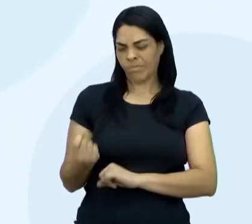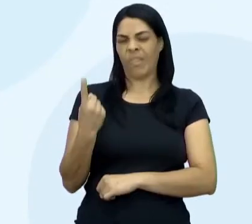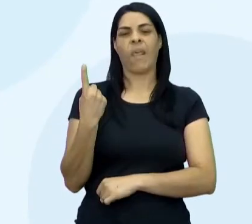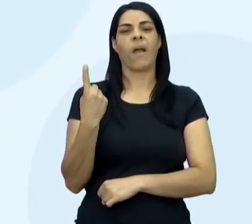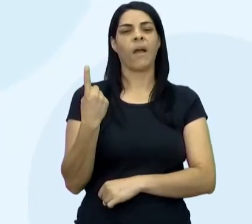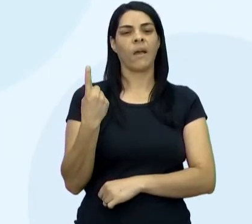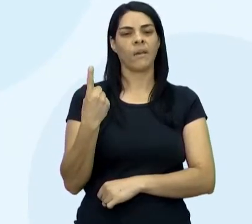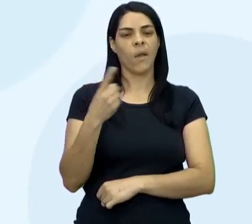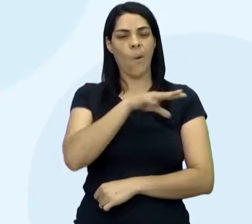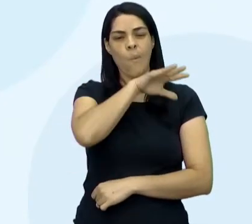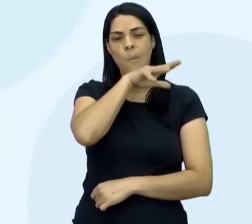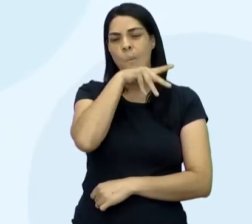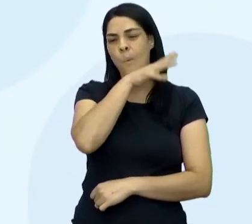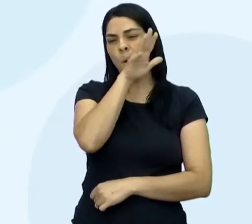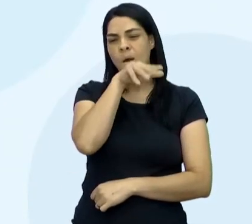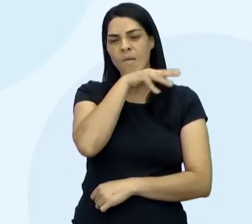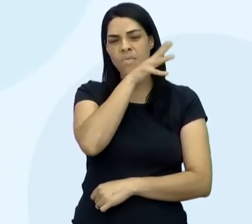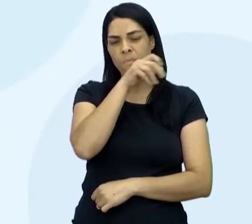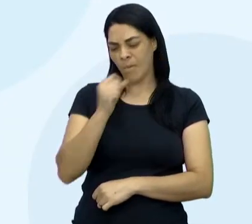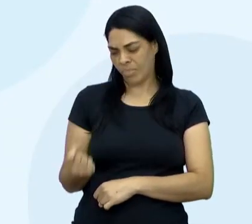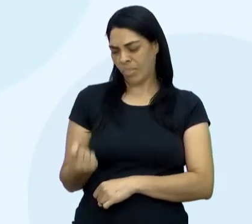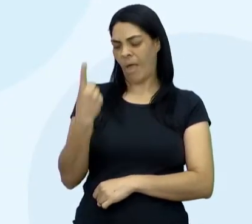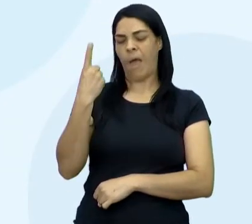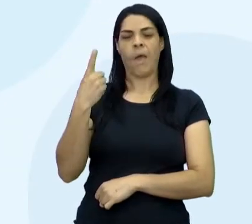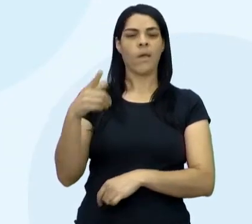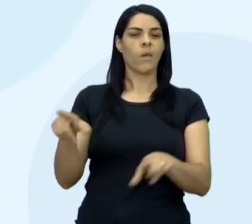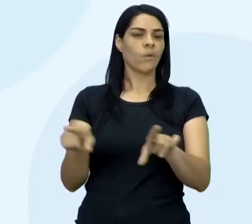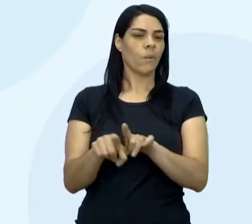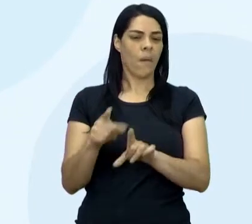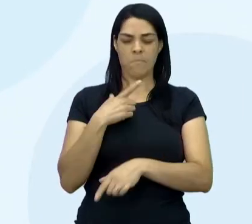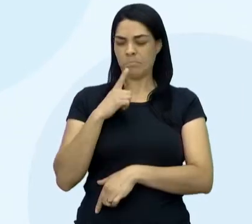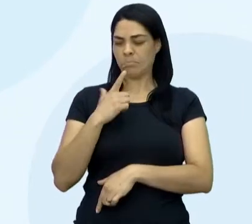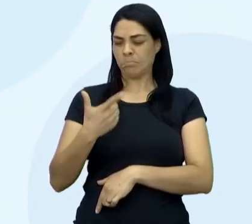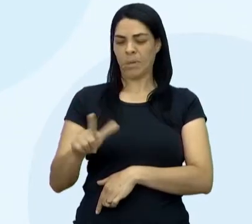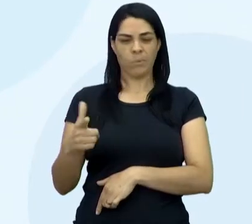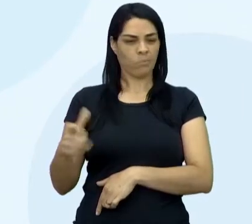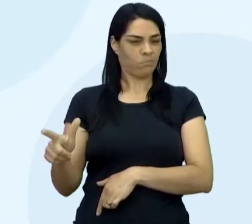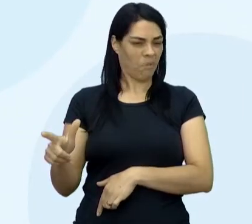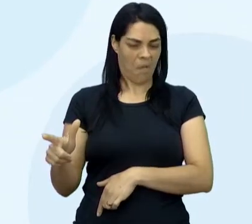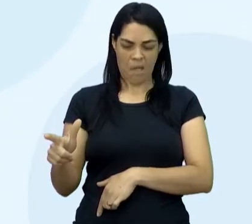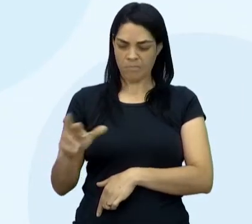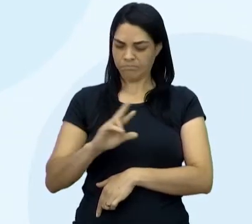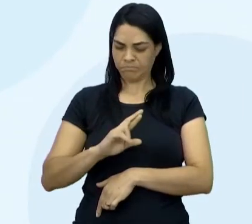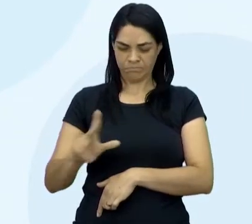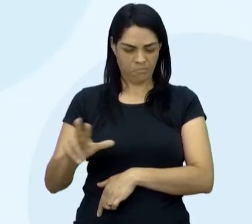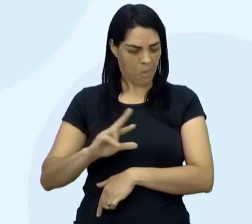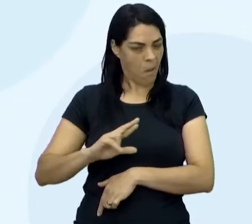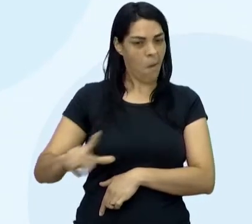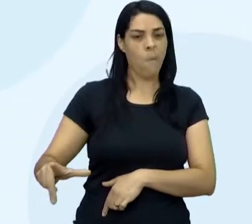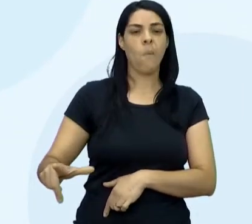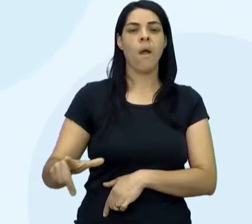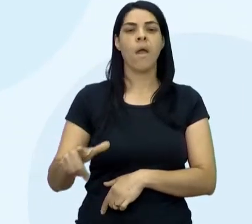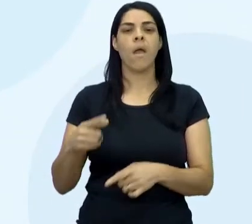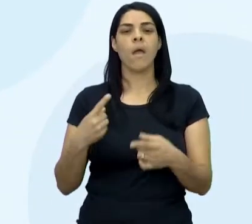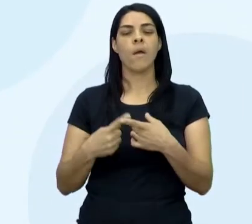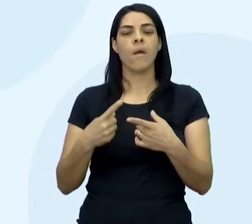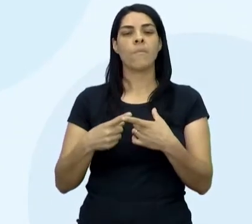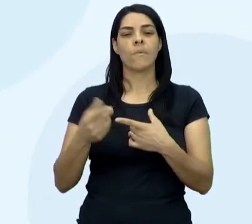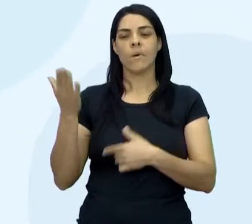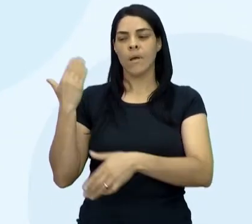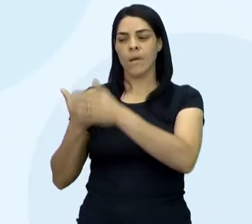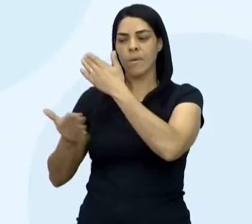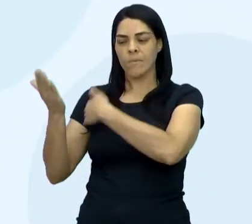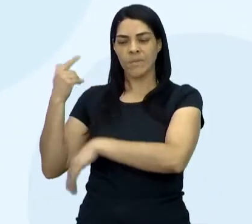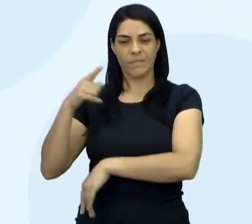que na verdade não existem né são representações que os europeus tinham de determinados animais determinadas